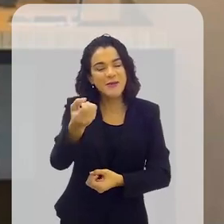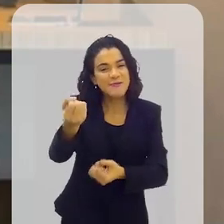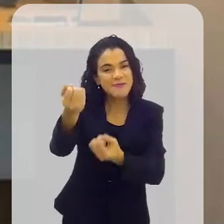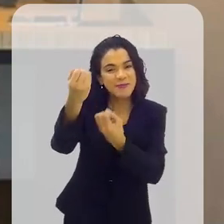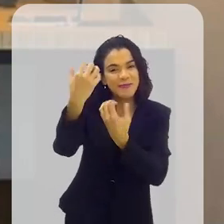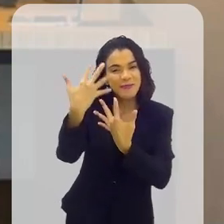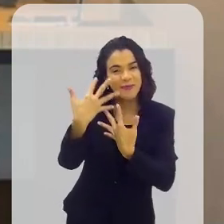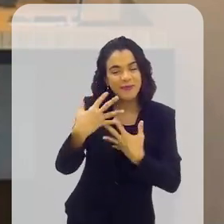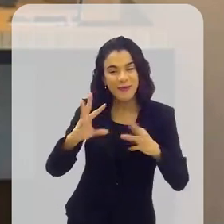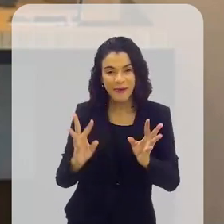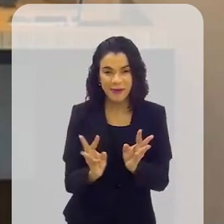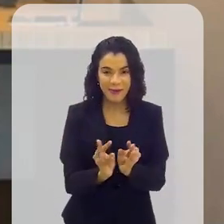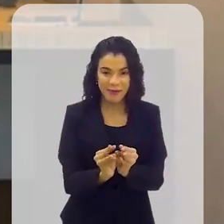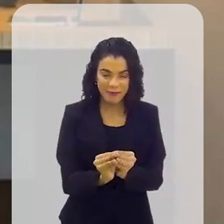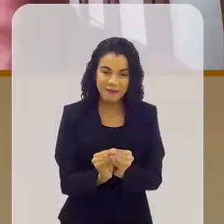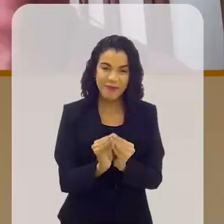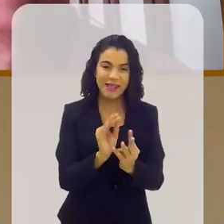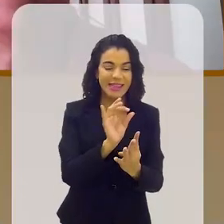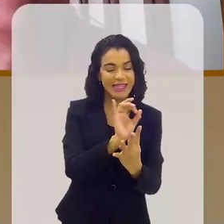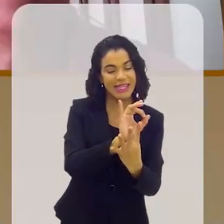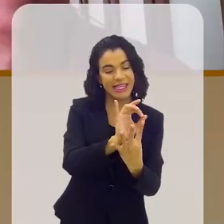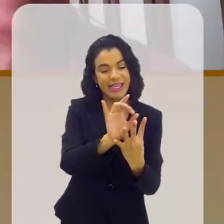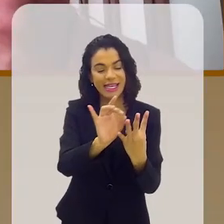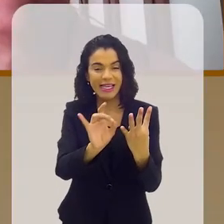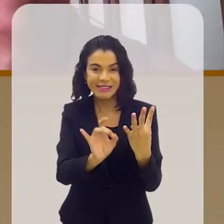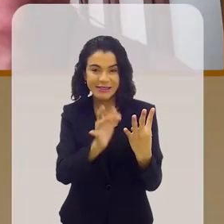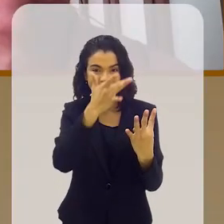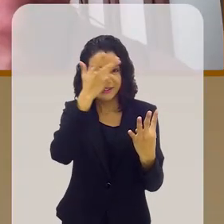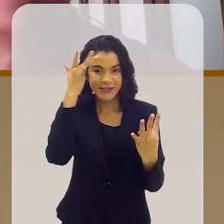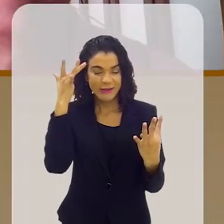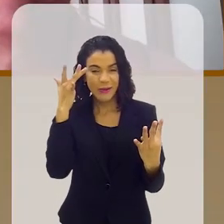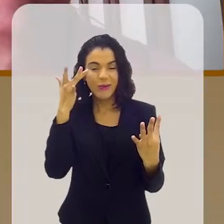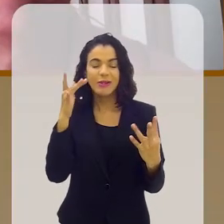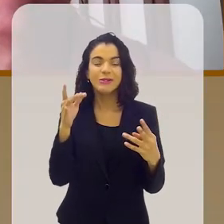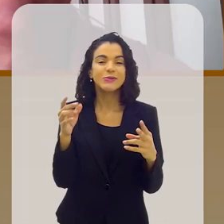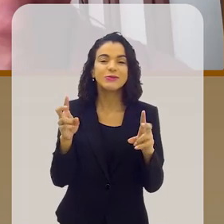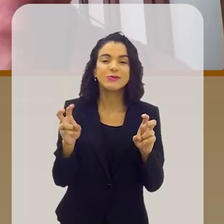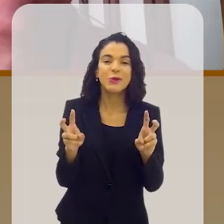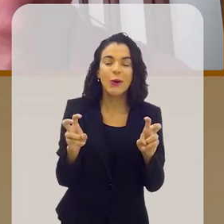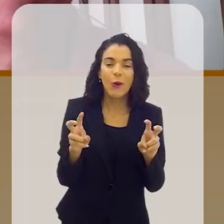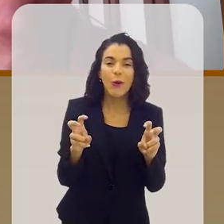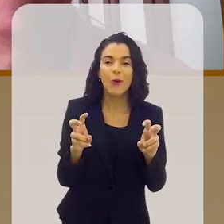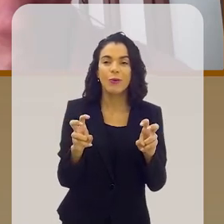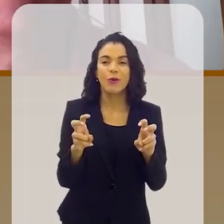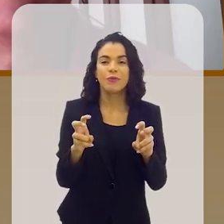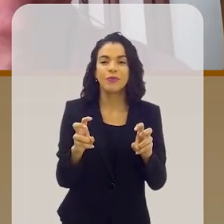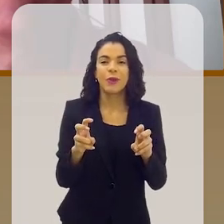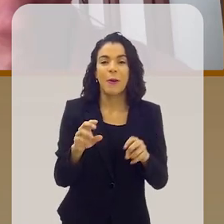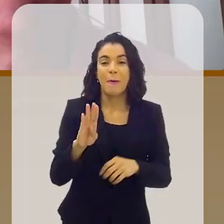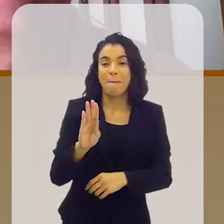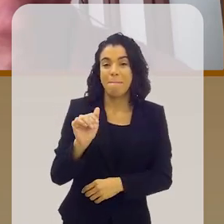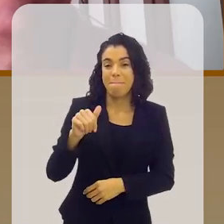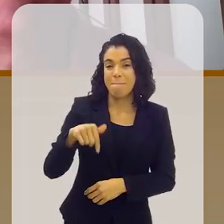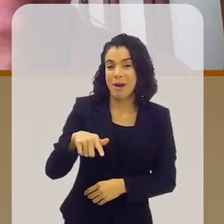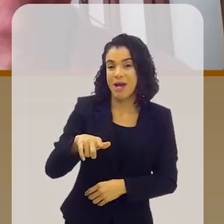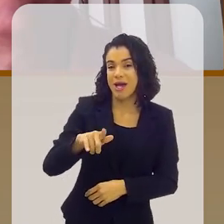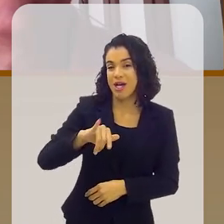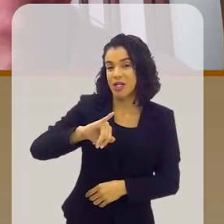você contasse, falando um pouco dessas pessoas, sobre a questão do